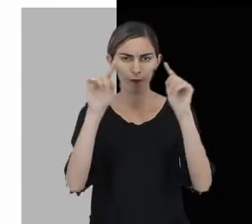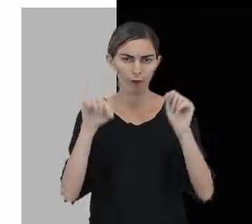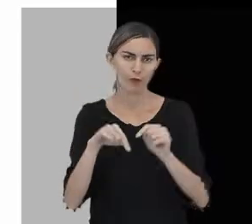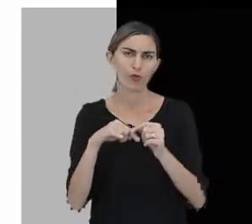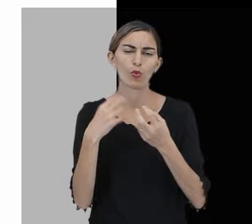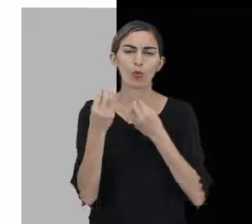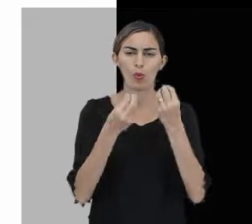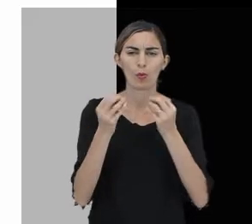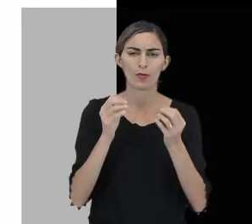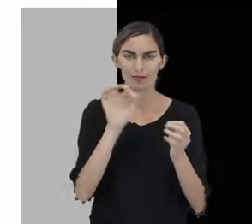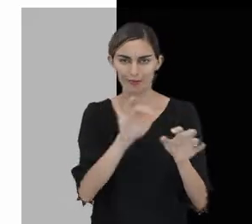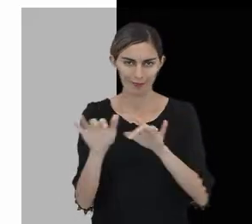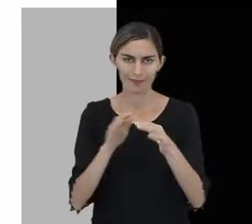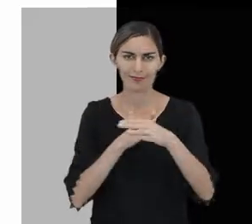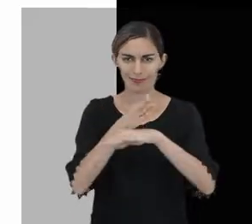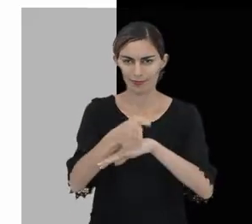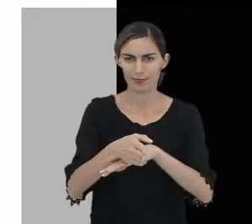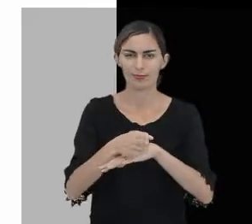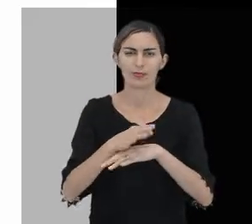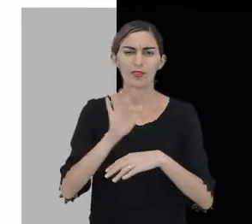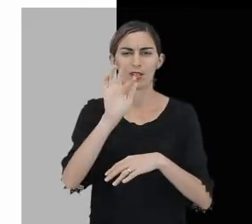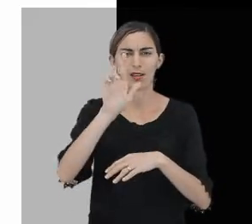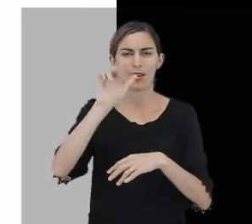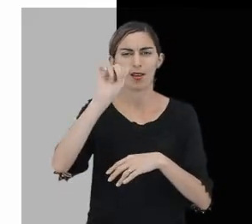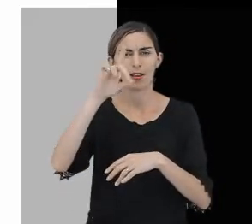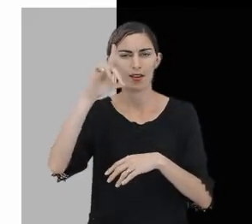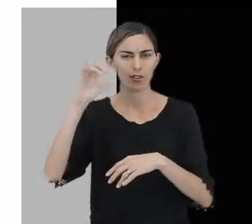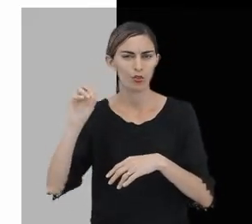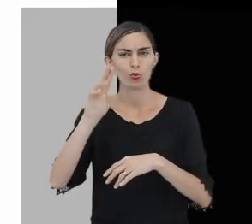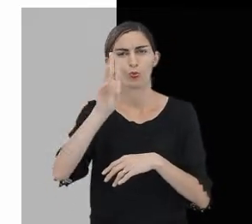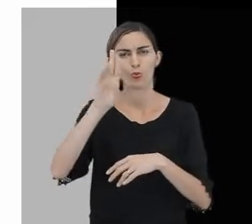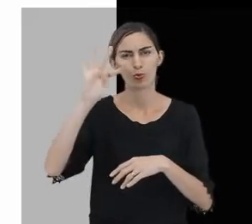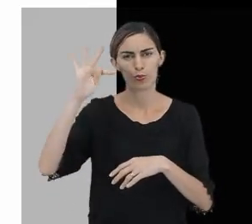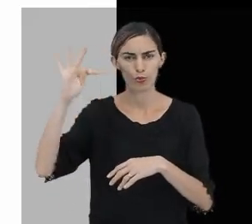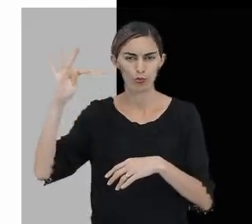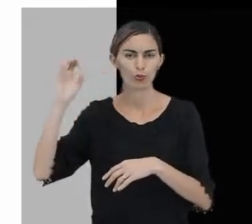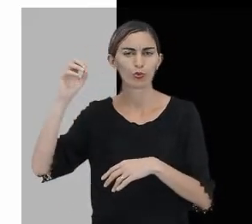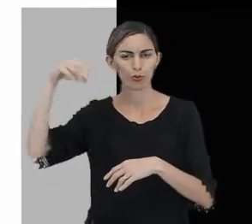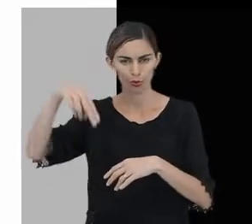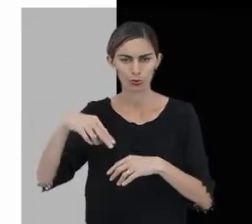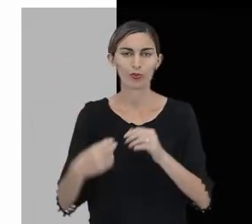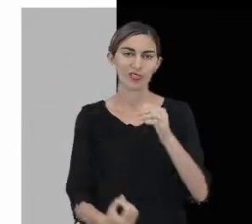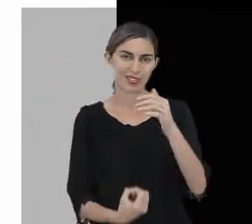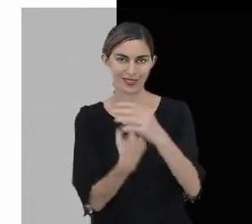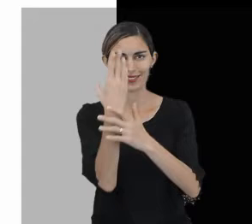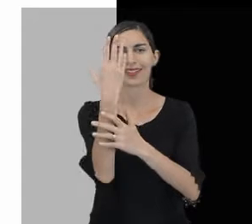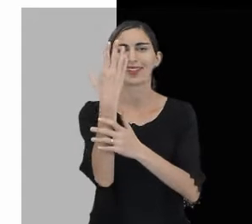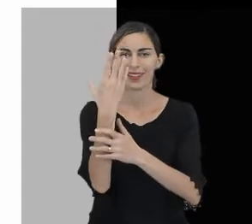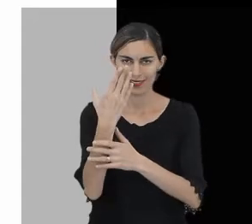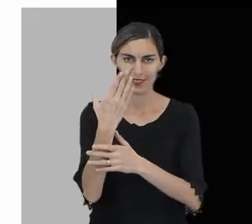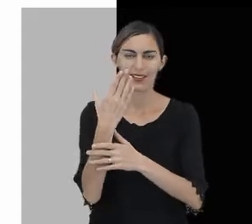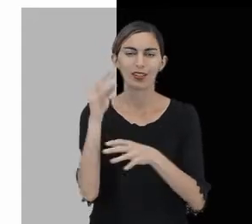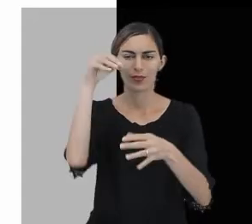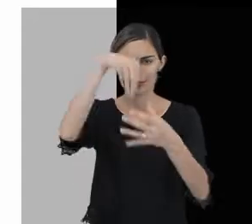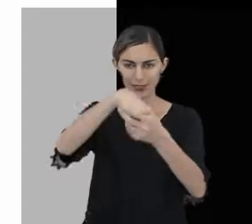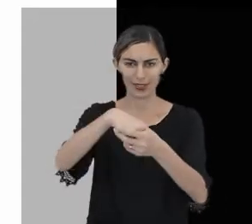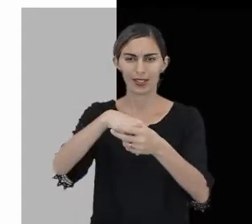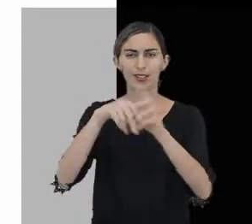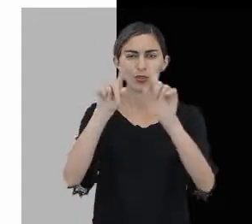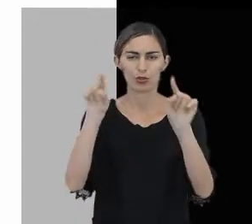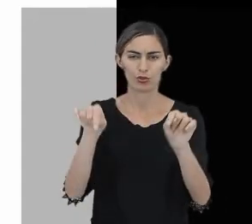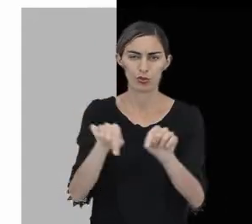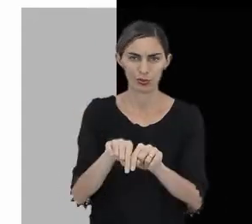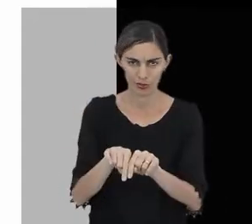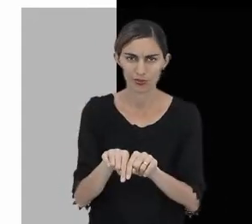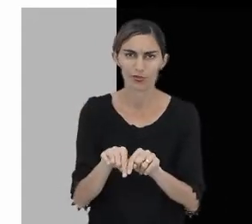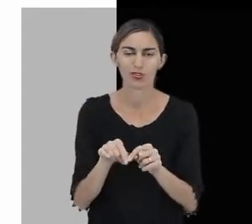Radio Button, certo? Vejam aqui no exemplo que você cria um Radio Group e dentro você coloca os